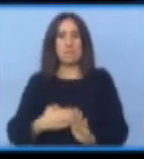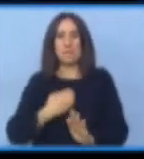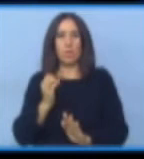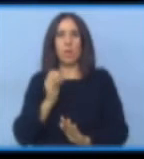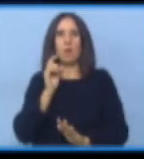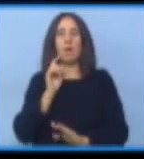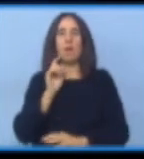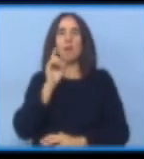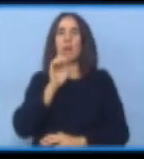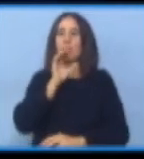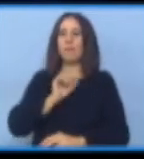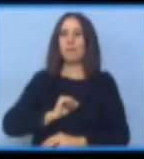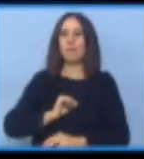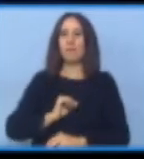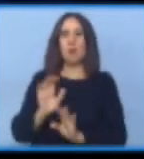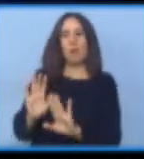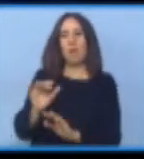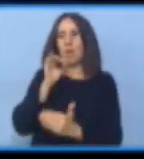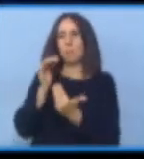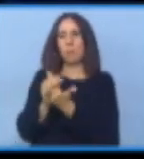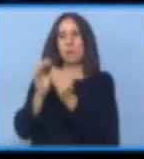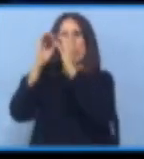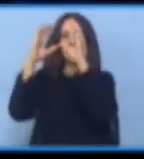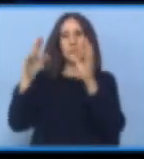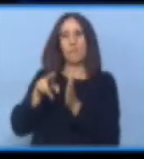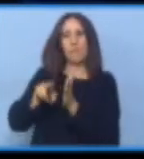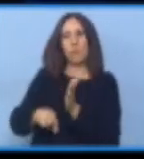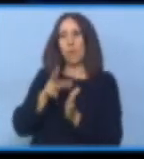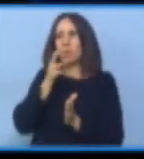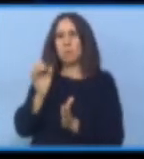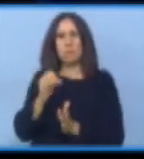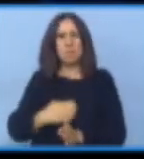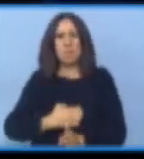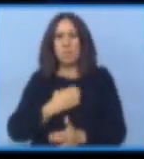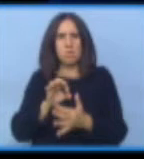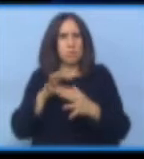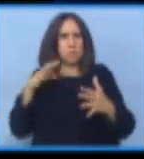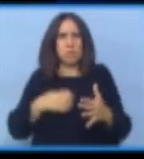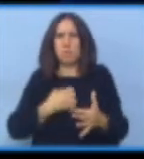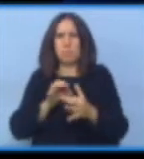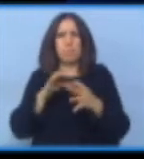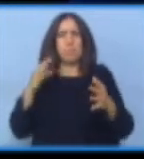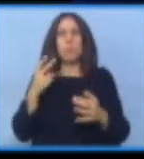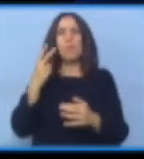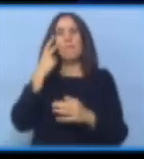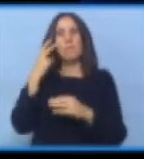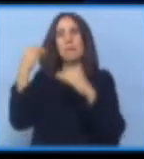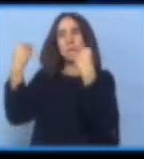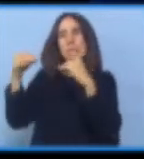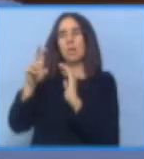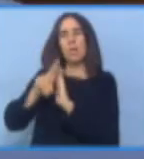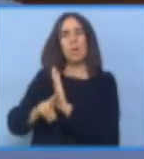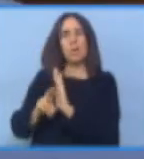minha filha à ideia de morte, de um velório, não faz sentido. Não faz sentido porque não estou a ensiná-la a viver com as regras